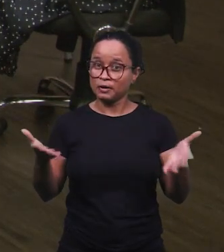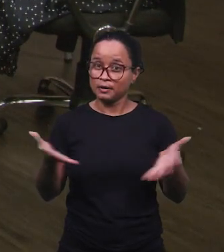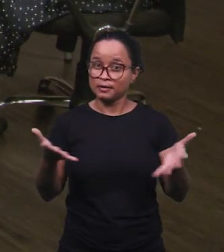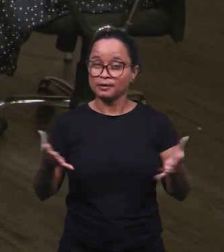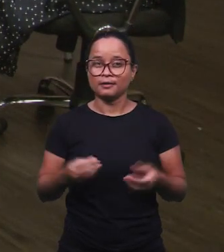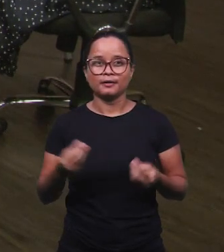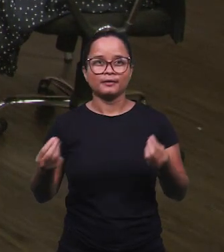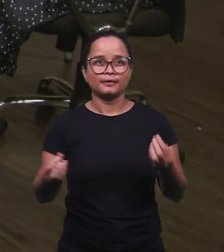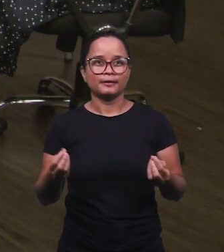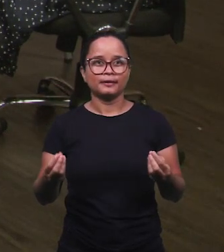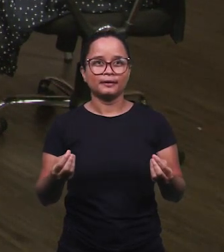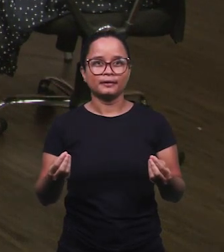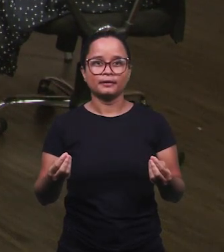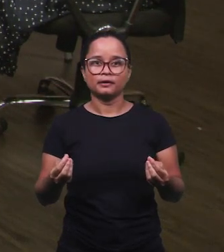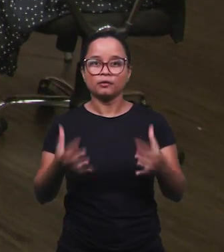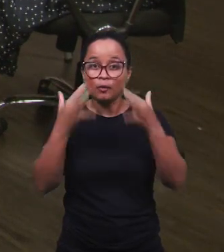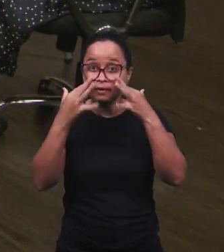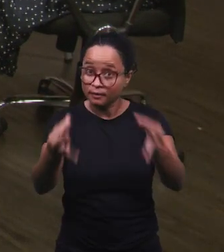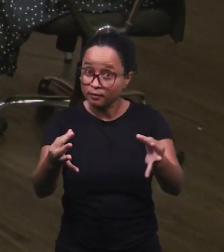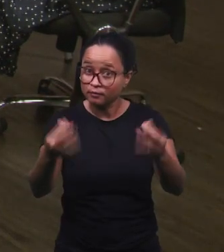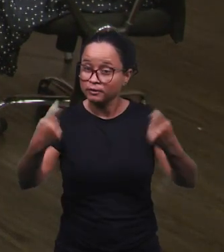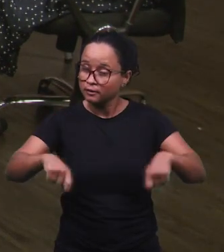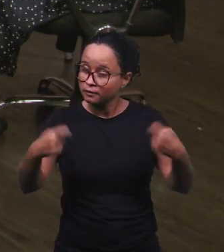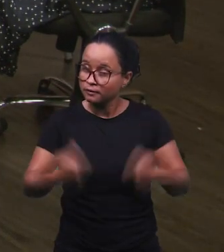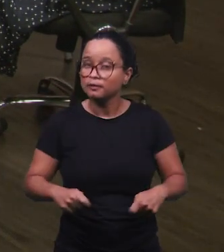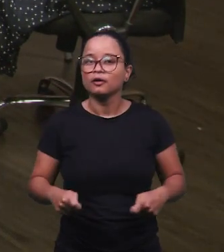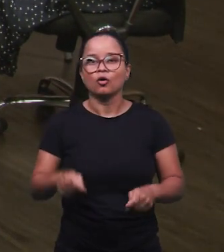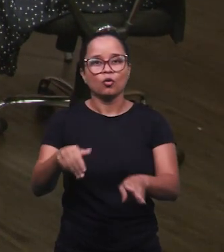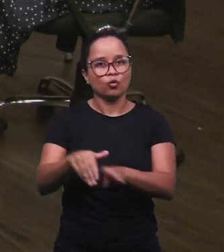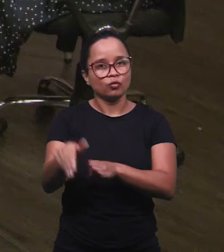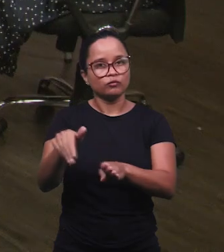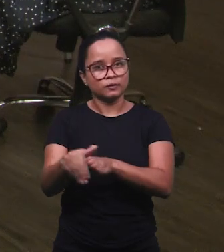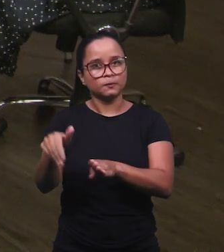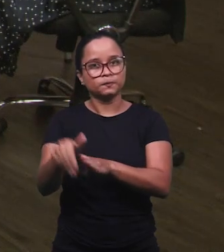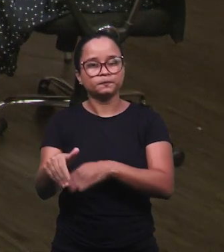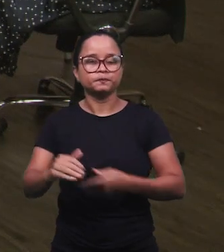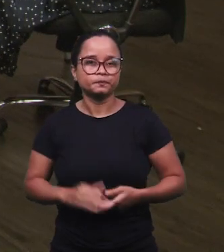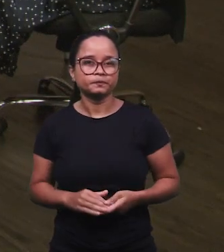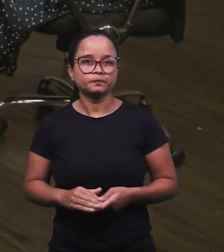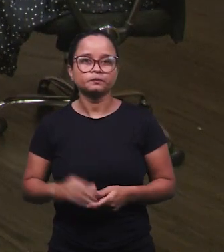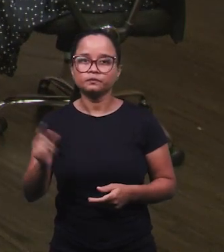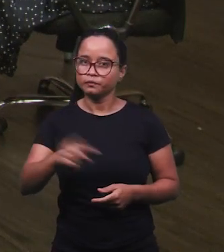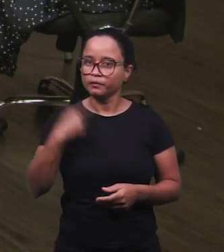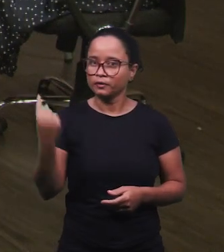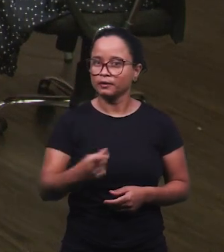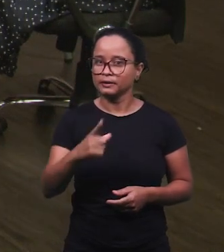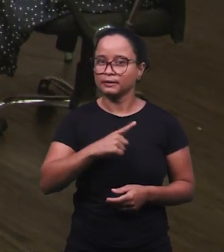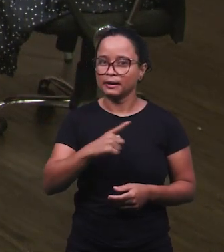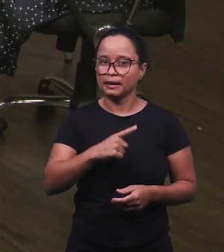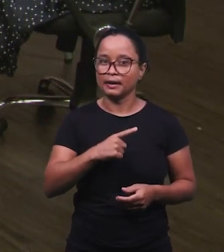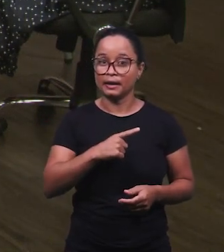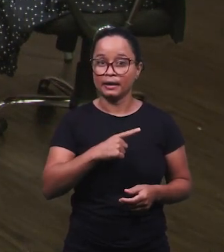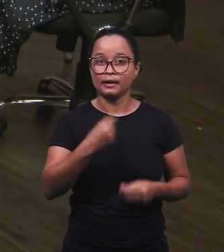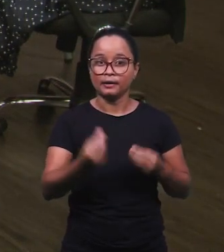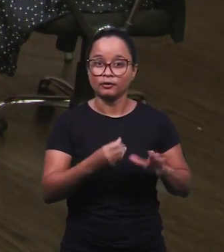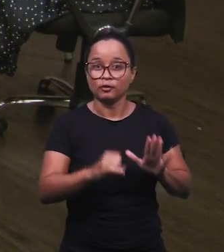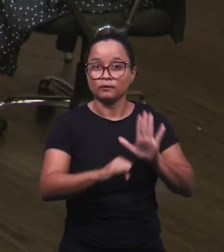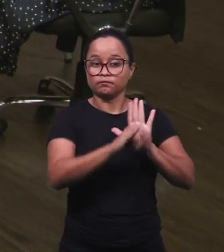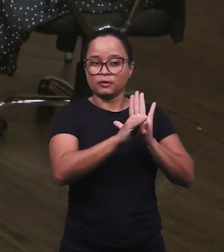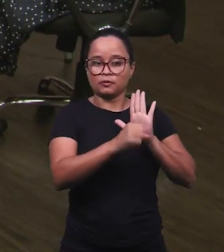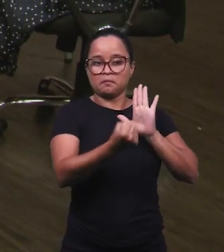fazer um alerta, né? Uma recomendação. Nós temos a nossa identidade, nós